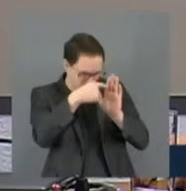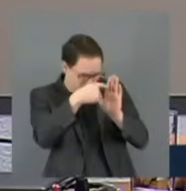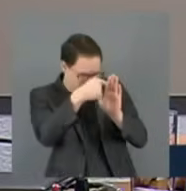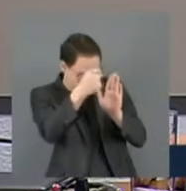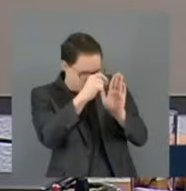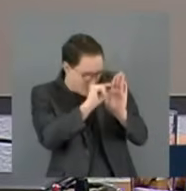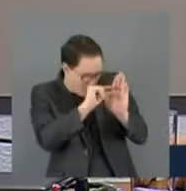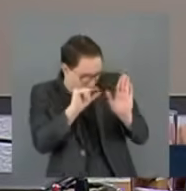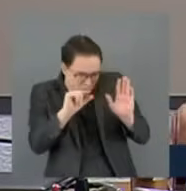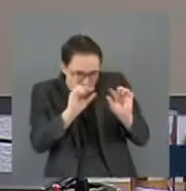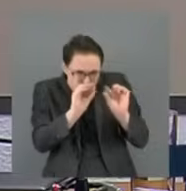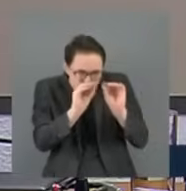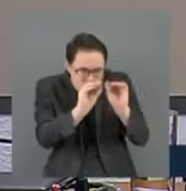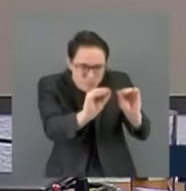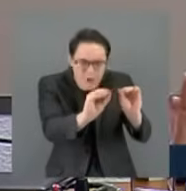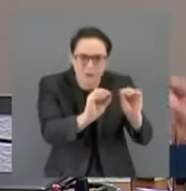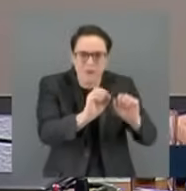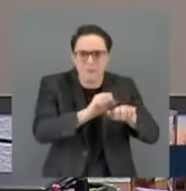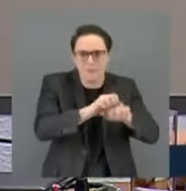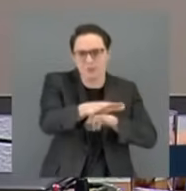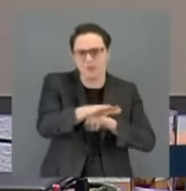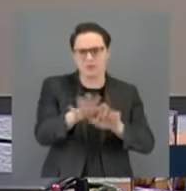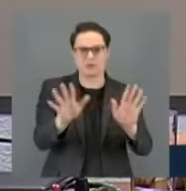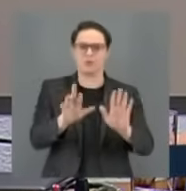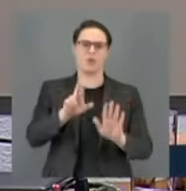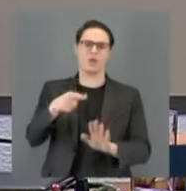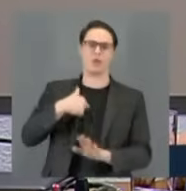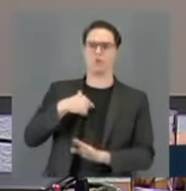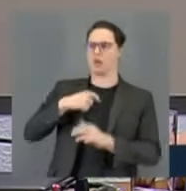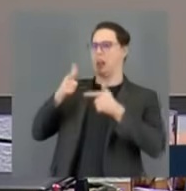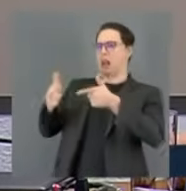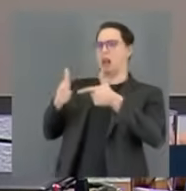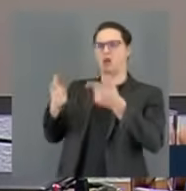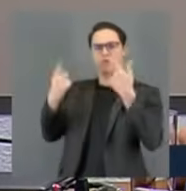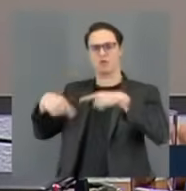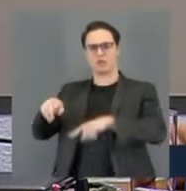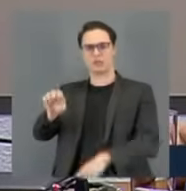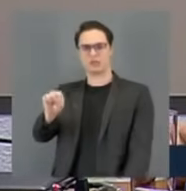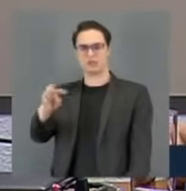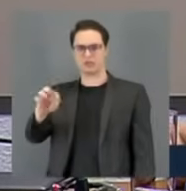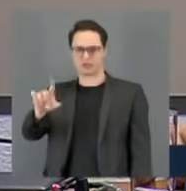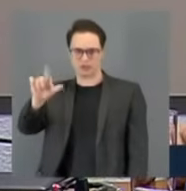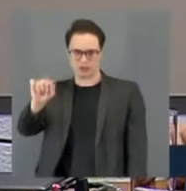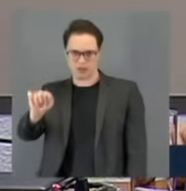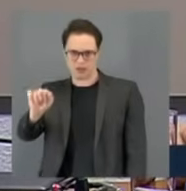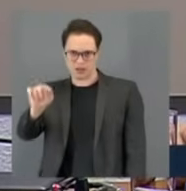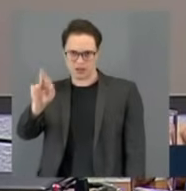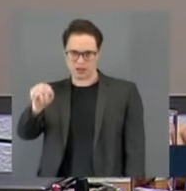ela. Isso aqui não é um ataque à Estela, é só uma